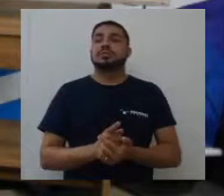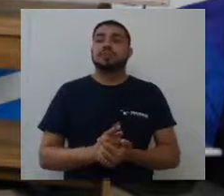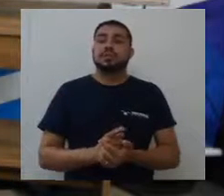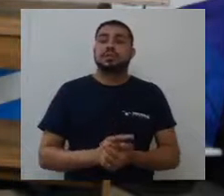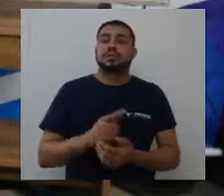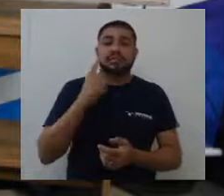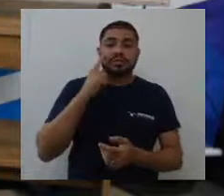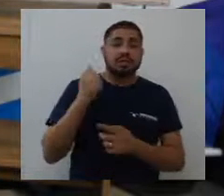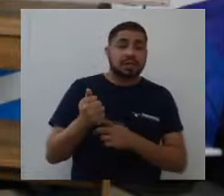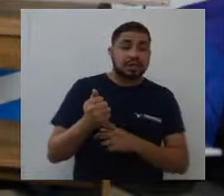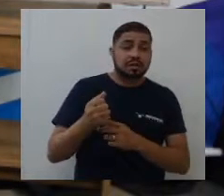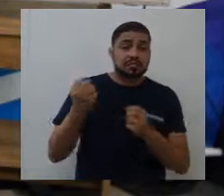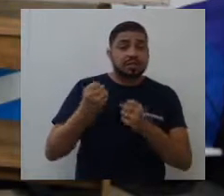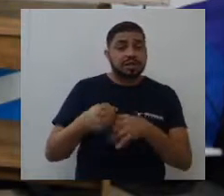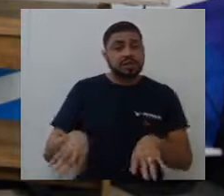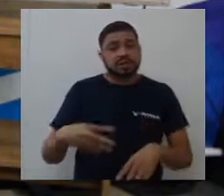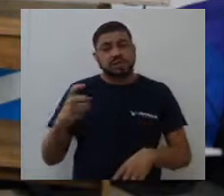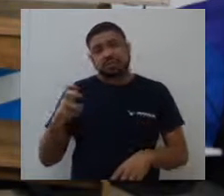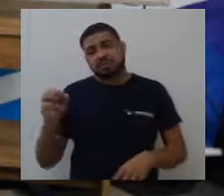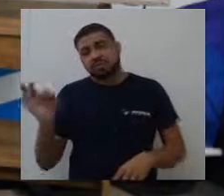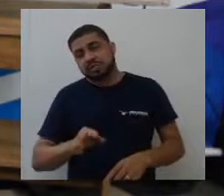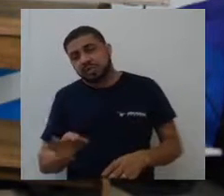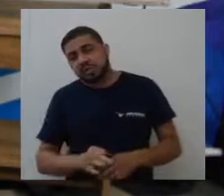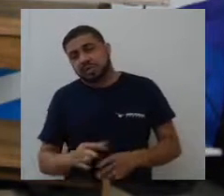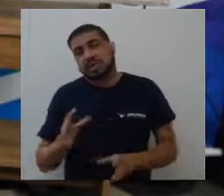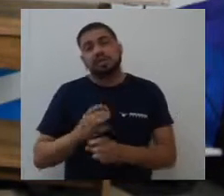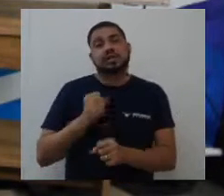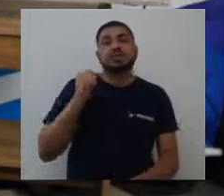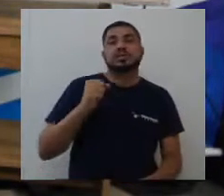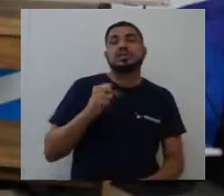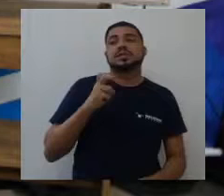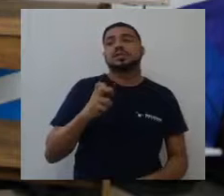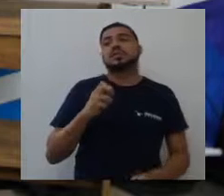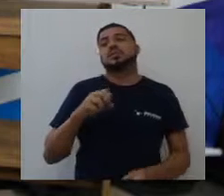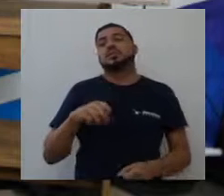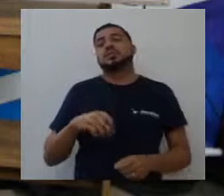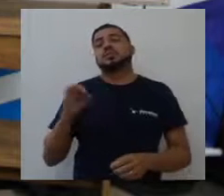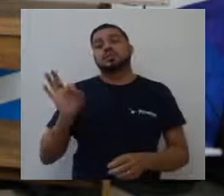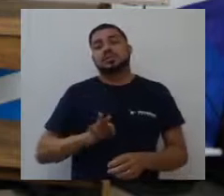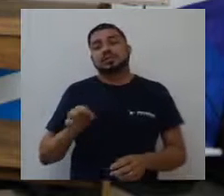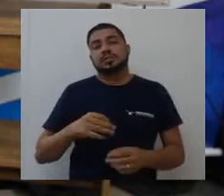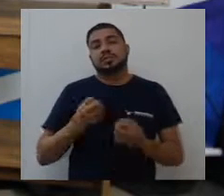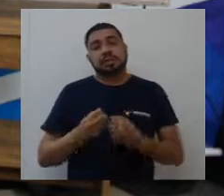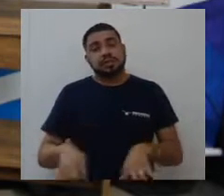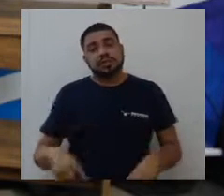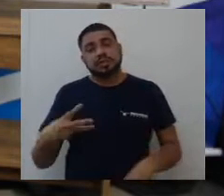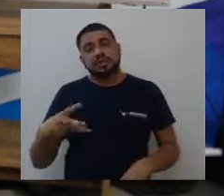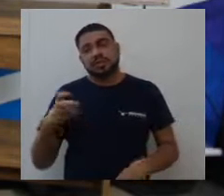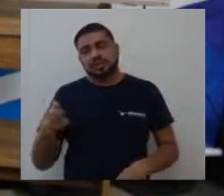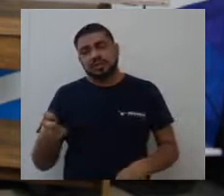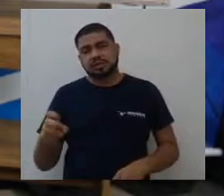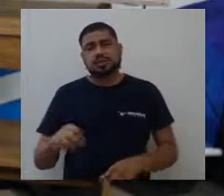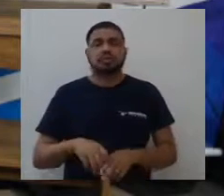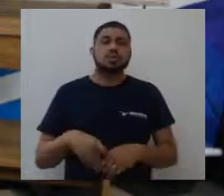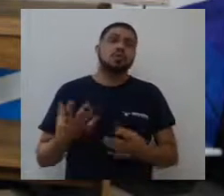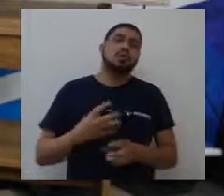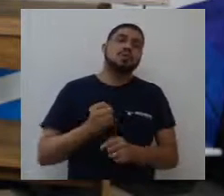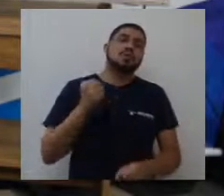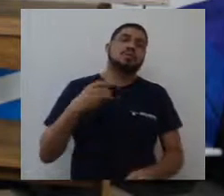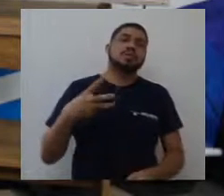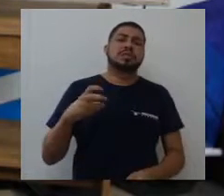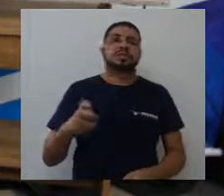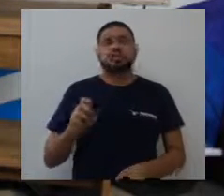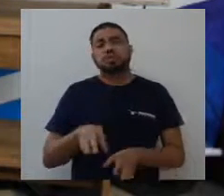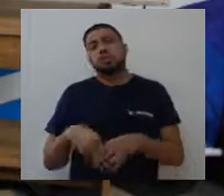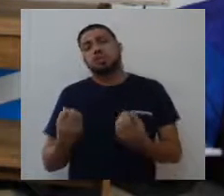alternativas, um prejuízo de 5%, um lucro de 5%, um prejuízo de 35%, um lucro de 35% ou um prejuízo